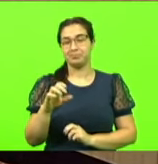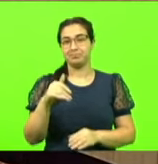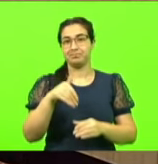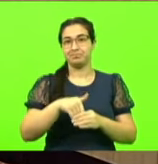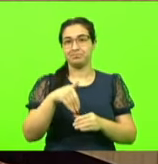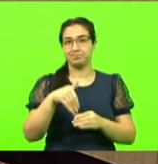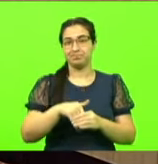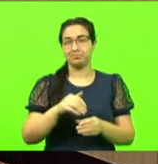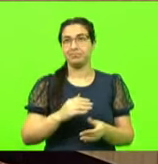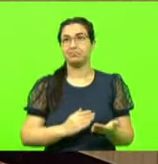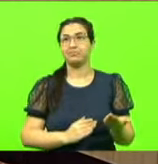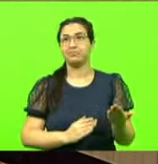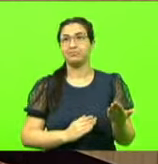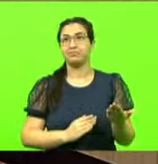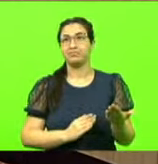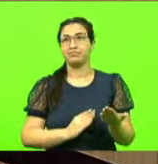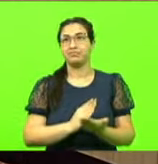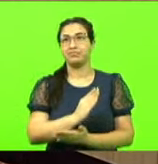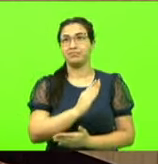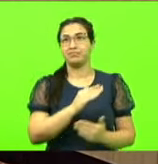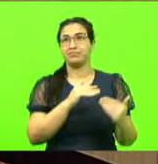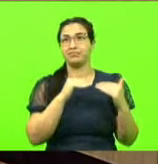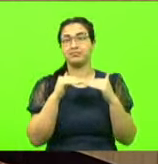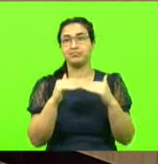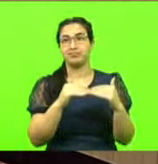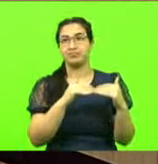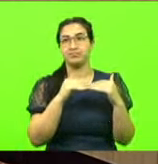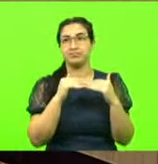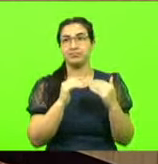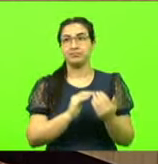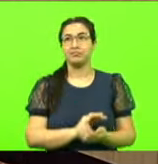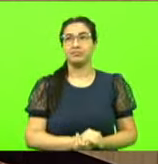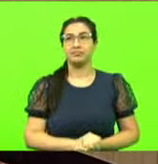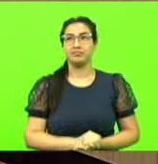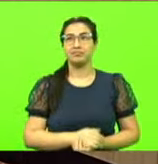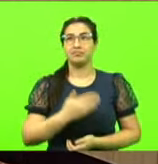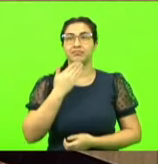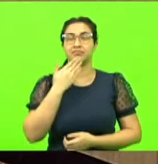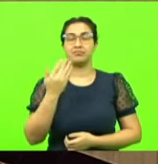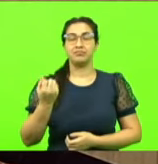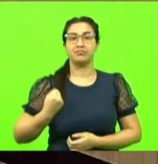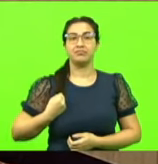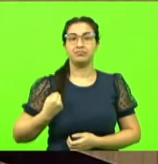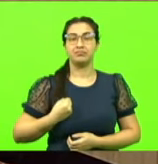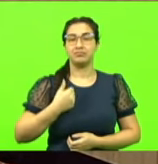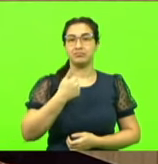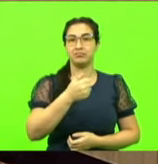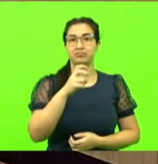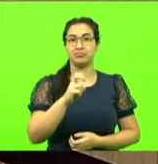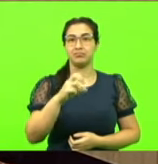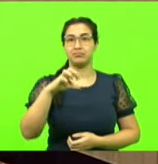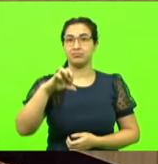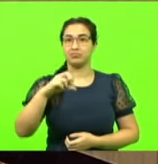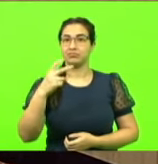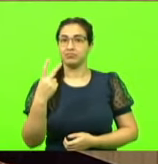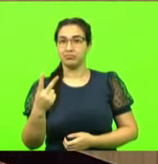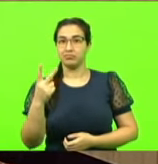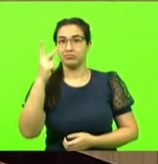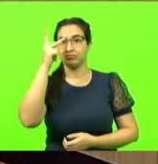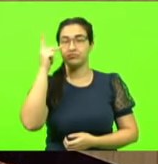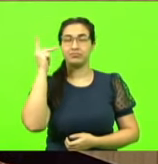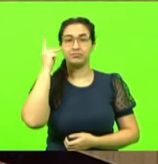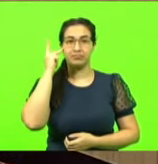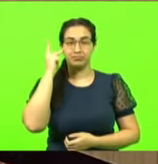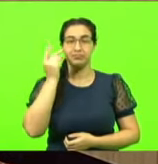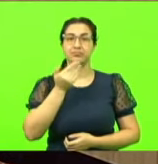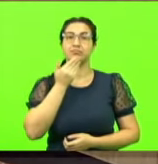que aprovam, permaneçam como se encontra. Aprovado por unanimidade. Requerimentos. Requerimento 1592, autor deputada Paulinha, requer